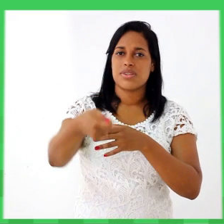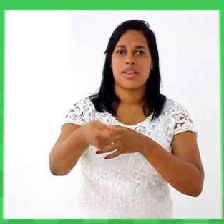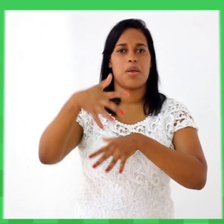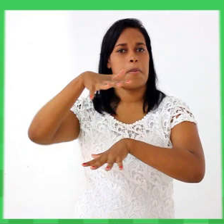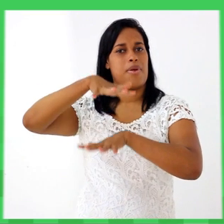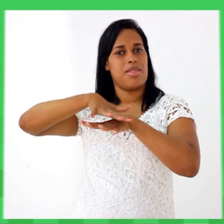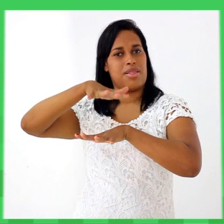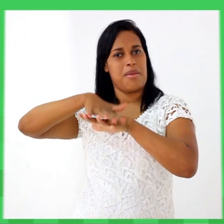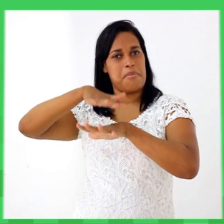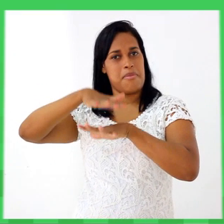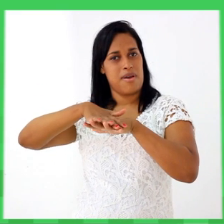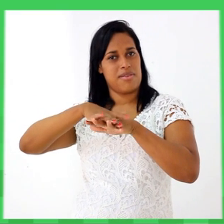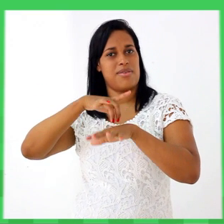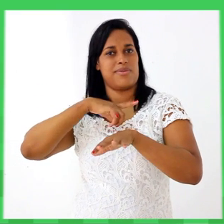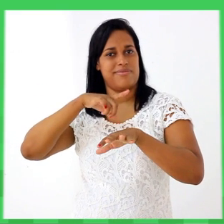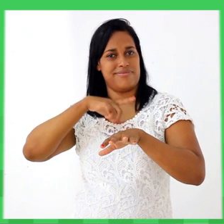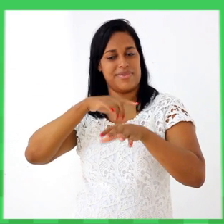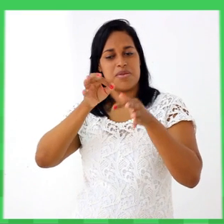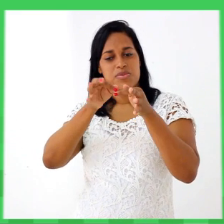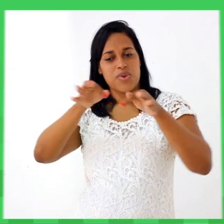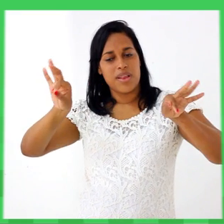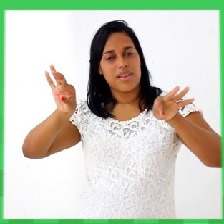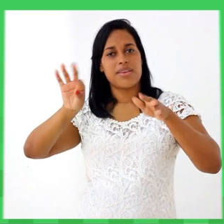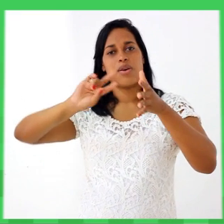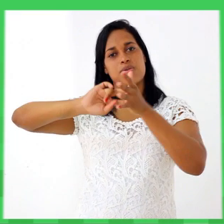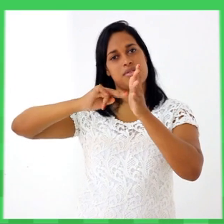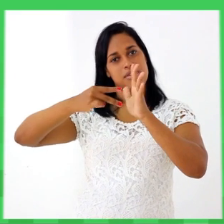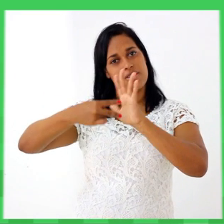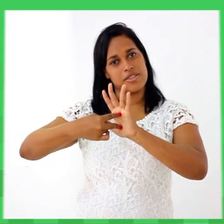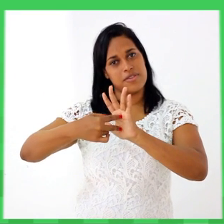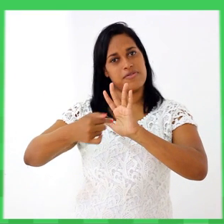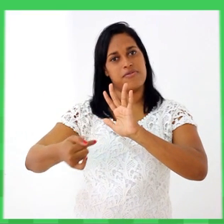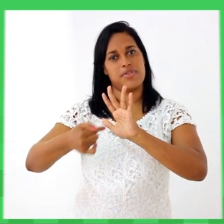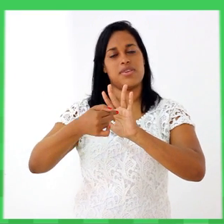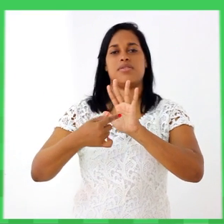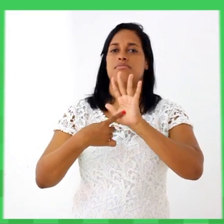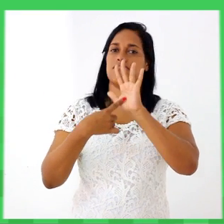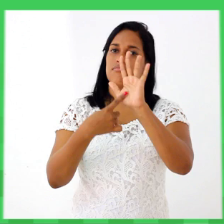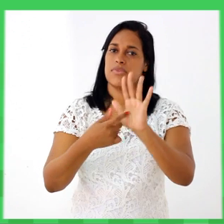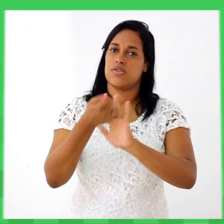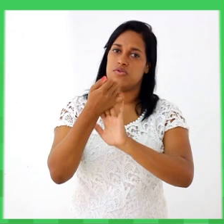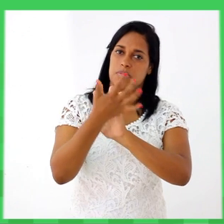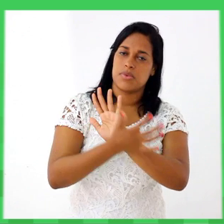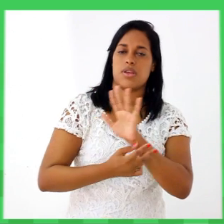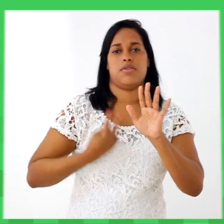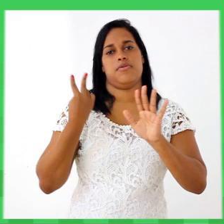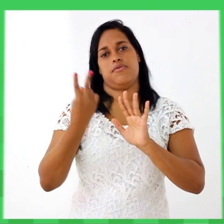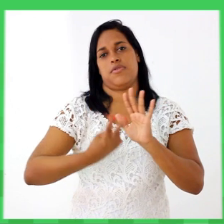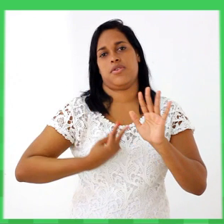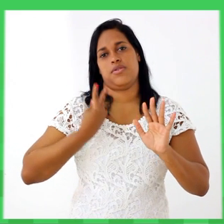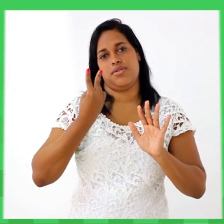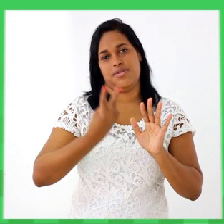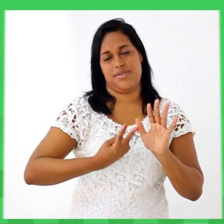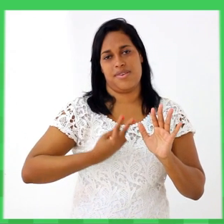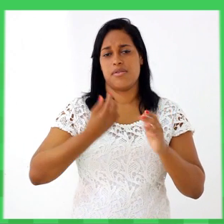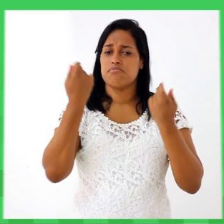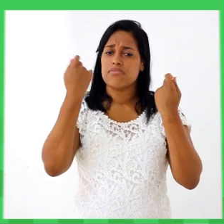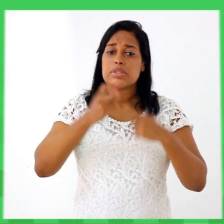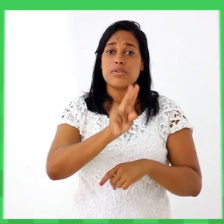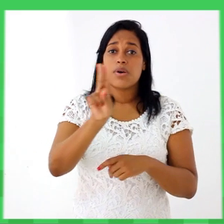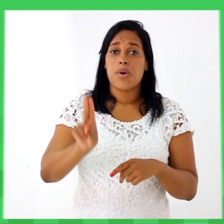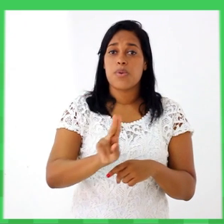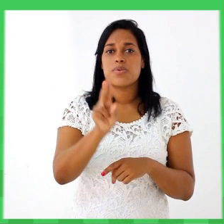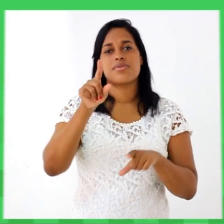linhazinha com uma elipse para atributo, temos atributo-chave, atributo multivalorado. Então, tente utilizar ao